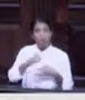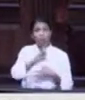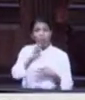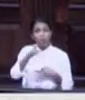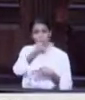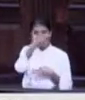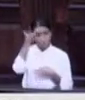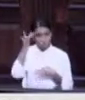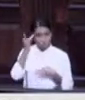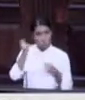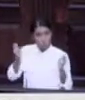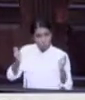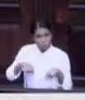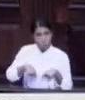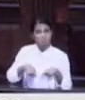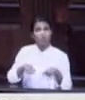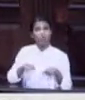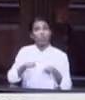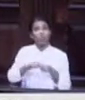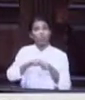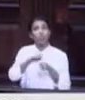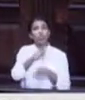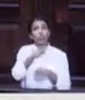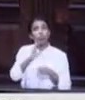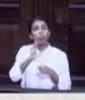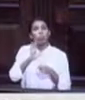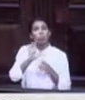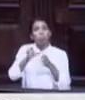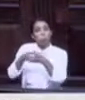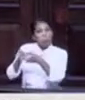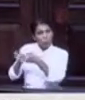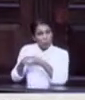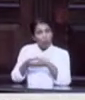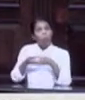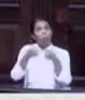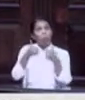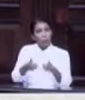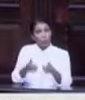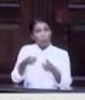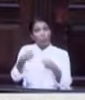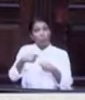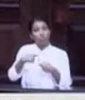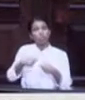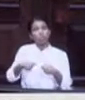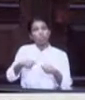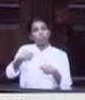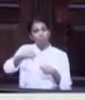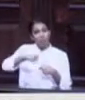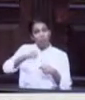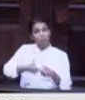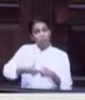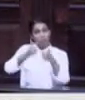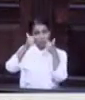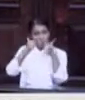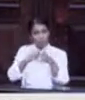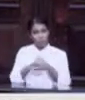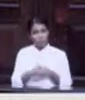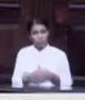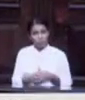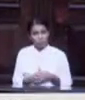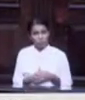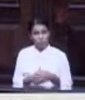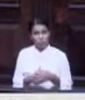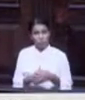parte, nós temos que fazer uma avaliação mais ampla desse projeto de lei. E queria dizer ao deputado Zaqueu Teixeira, que me